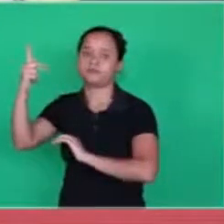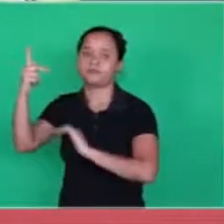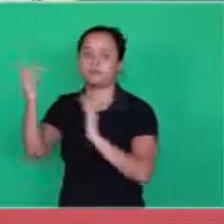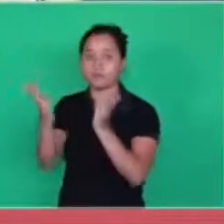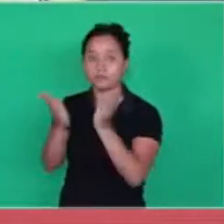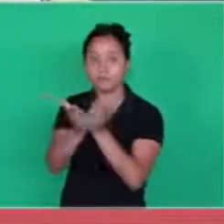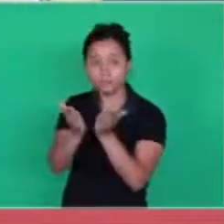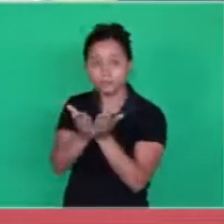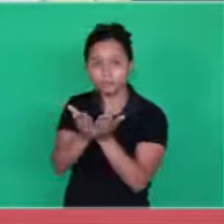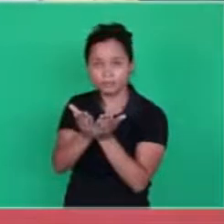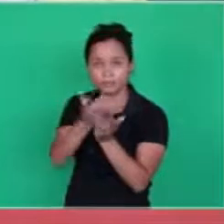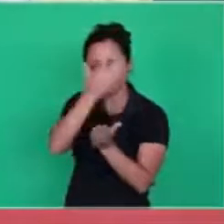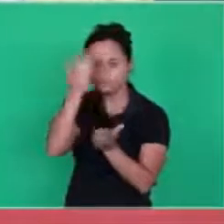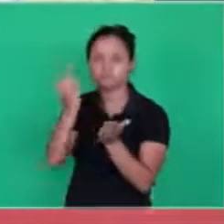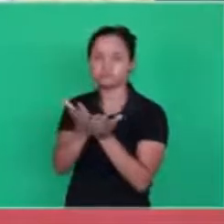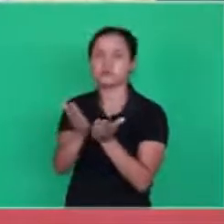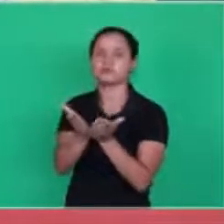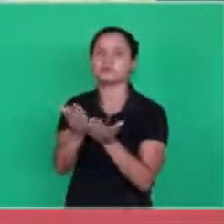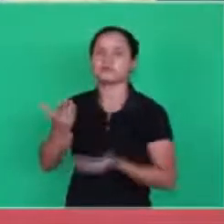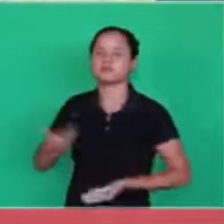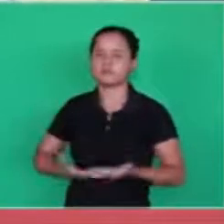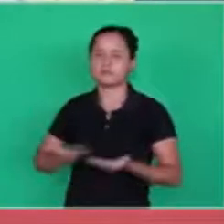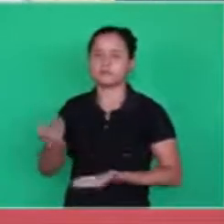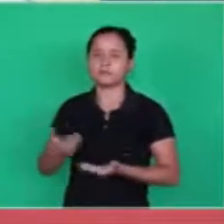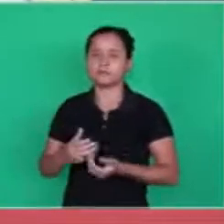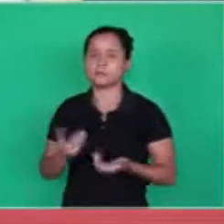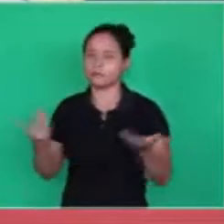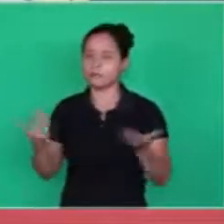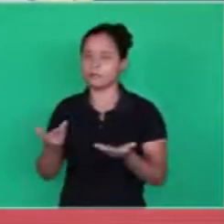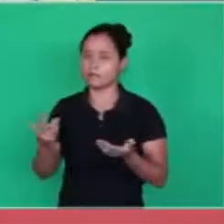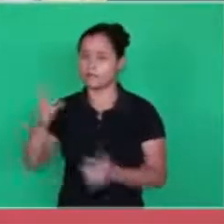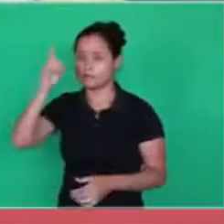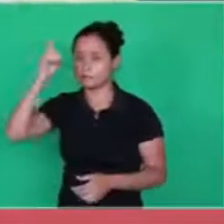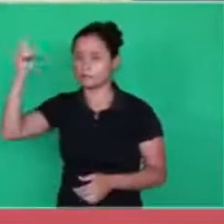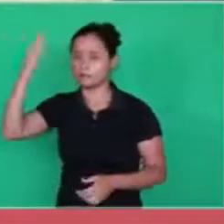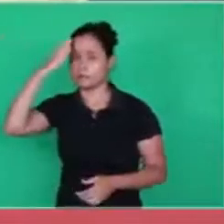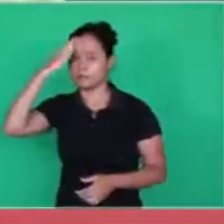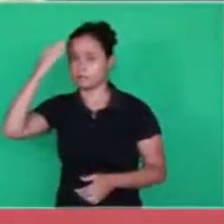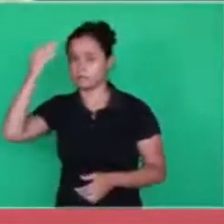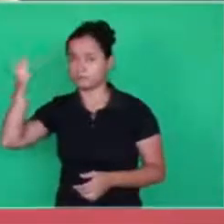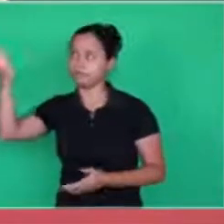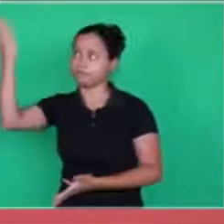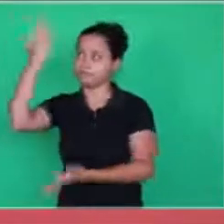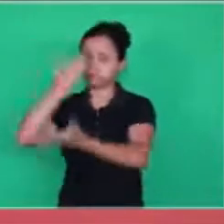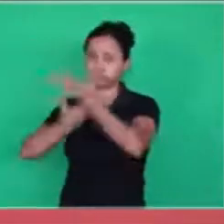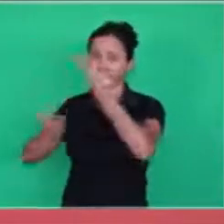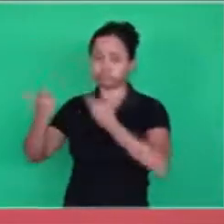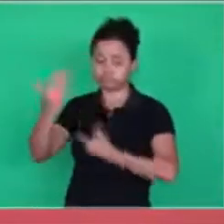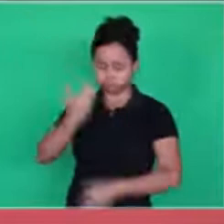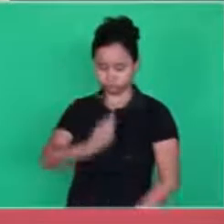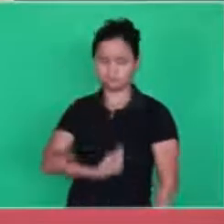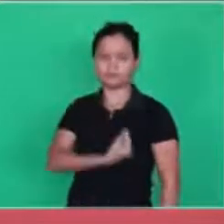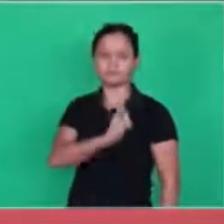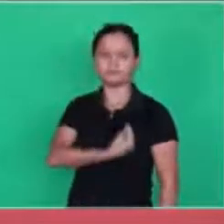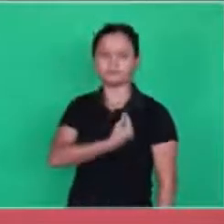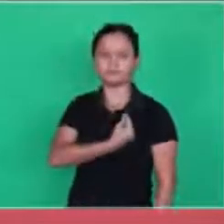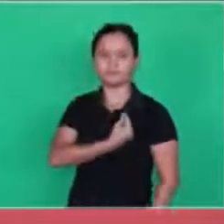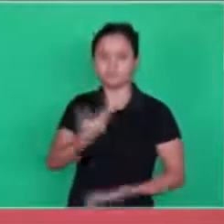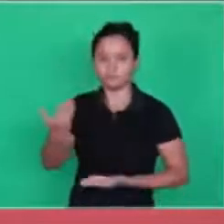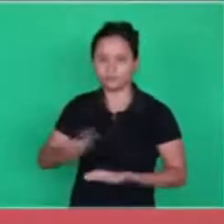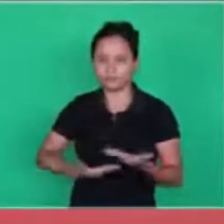Deus agora transmite essa sua sabedoria para a sua vida. A vida do crente, na vida do crente. Ele